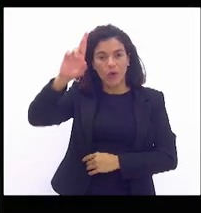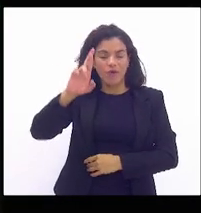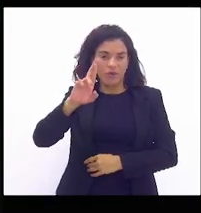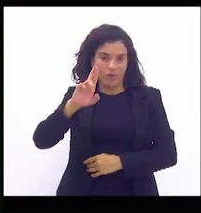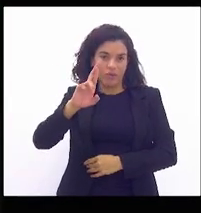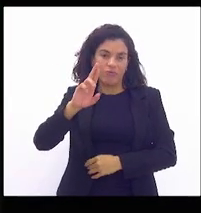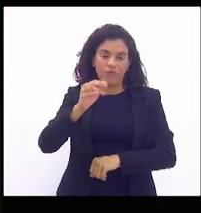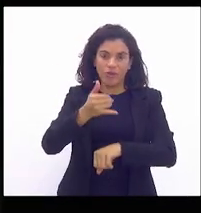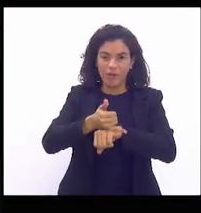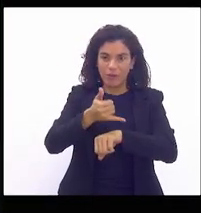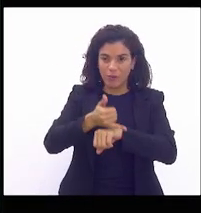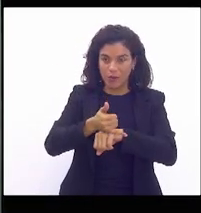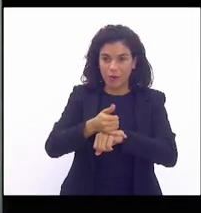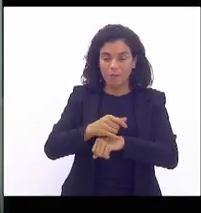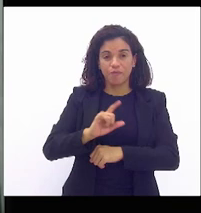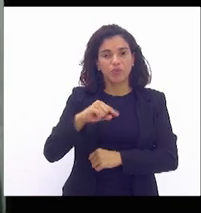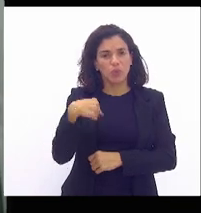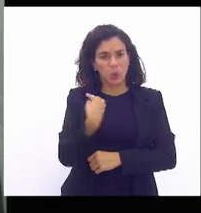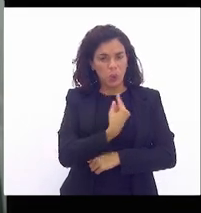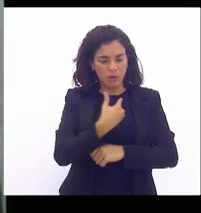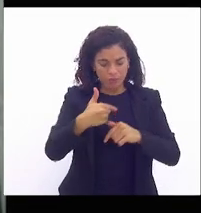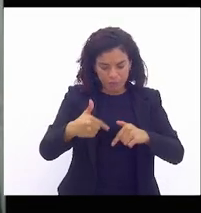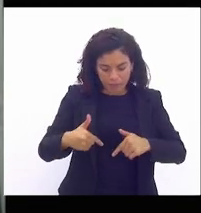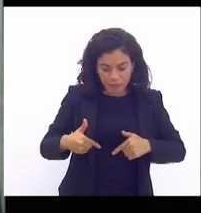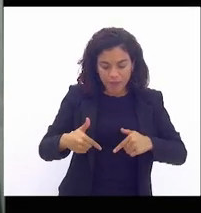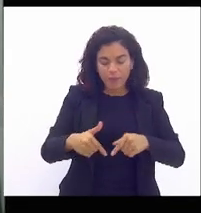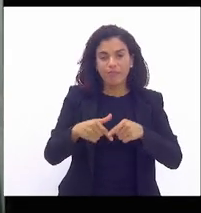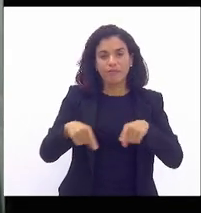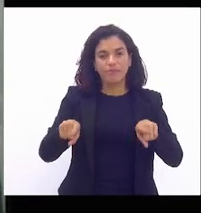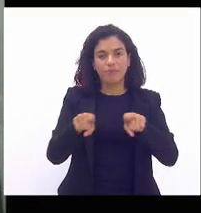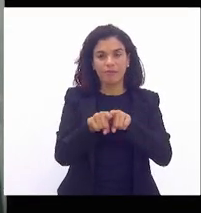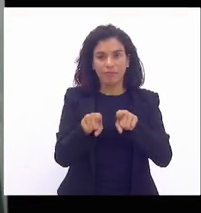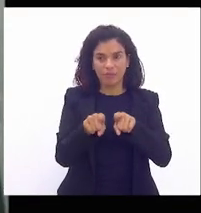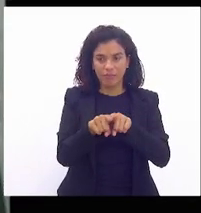Redonda. Nós fizemos também